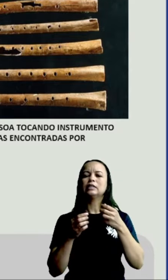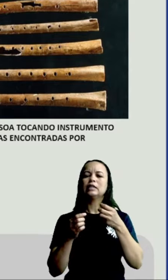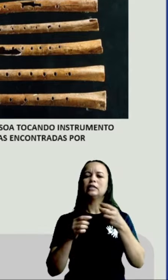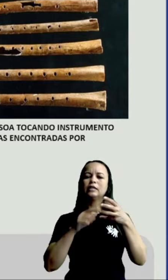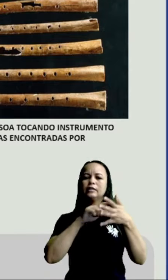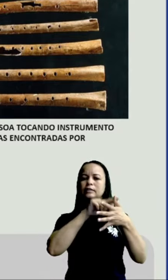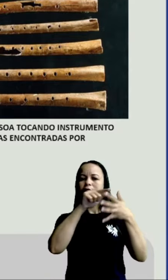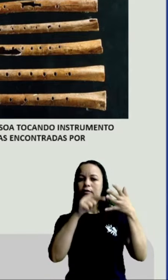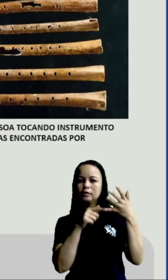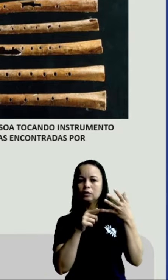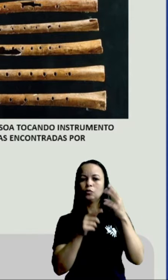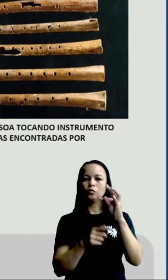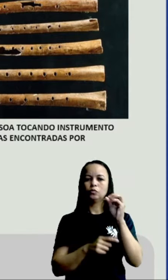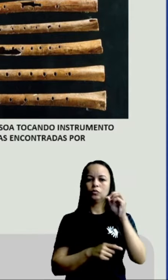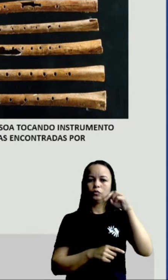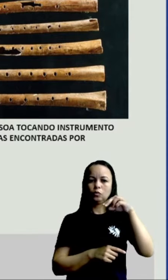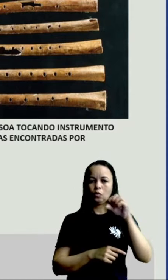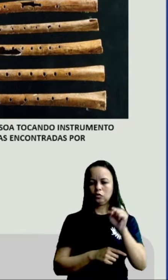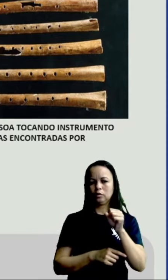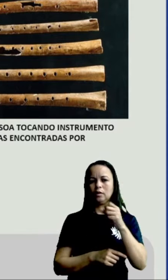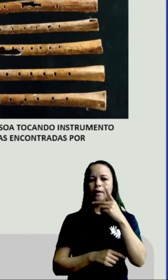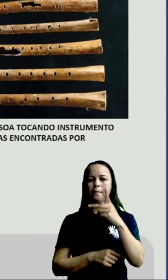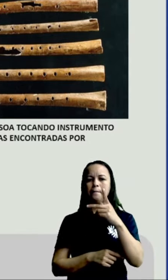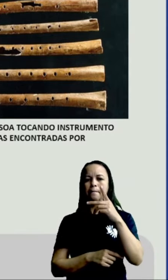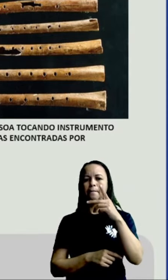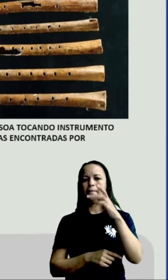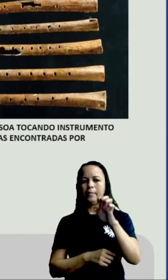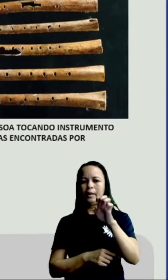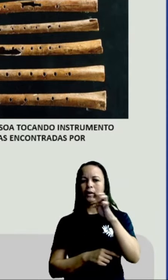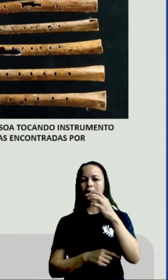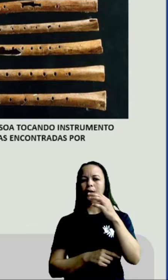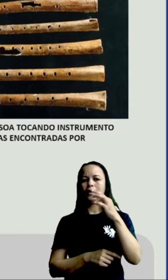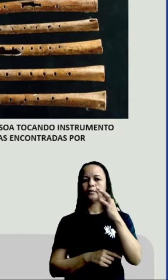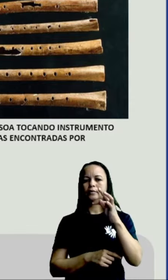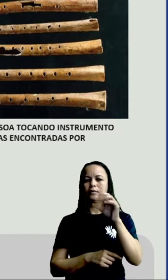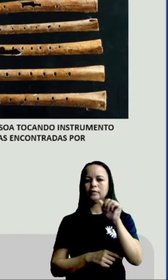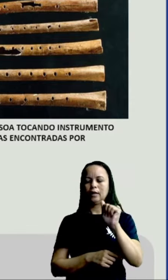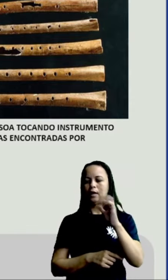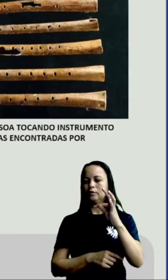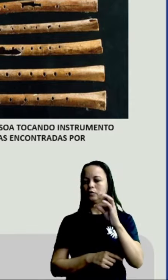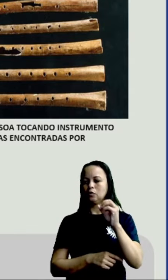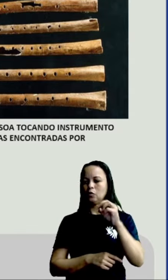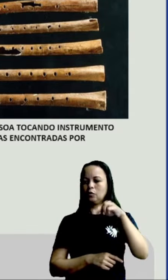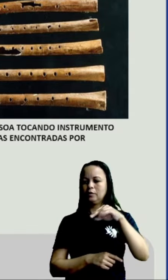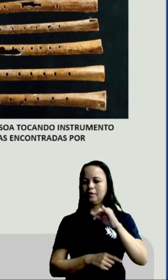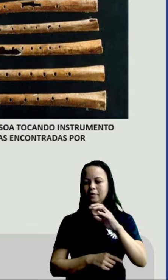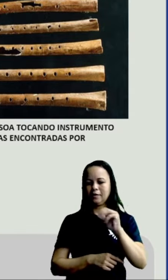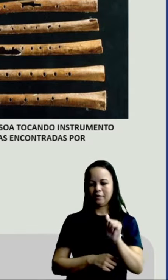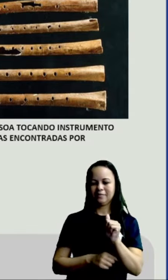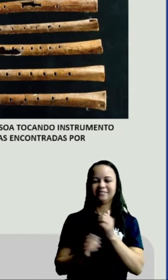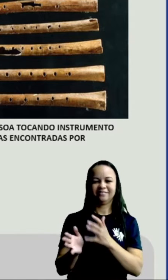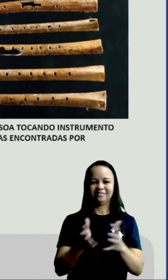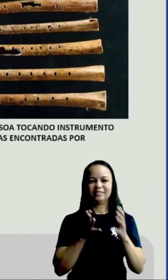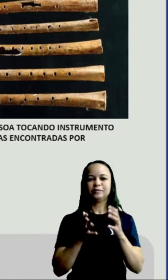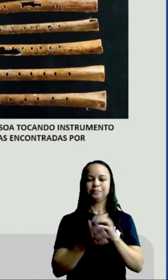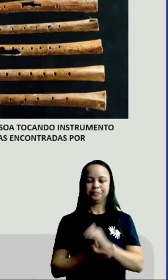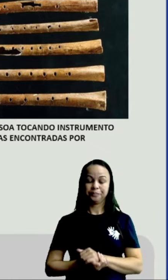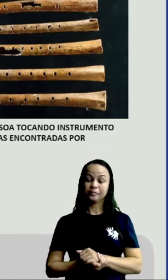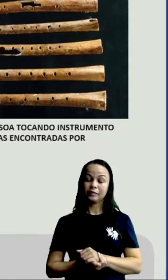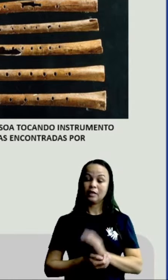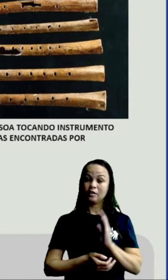5 tons é Betânia só única Eita quase que não tá aí a gente